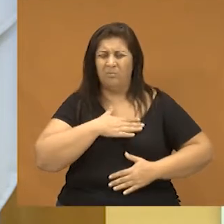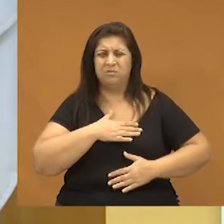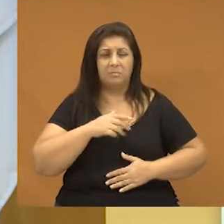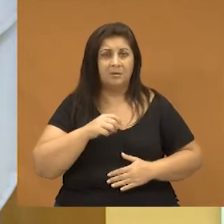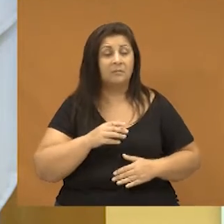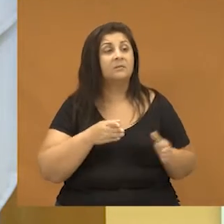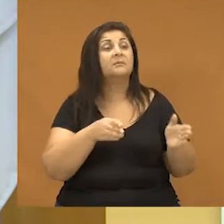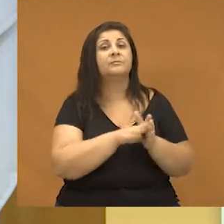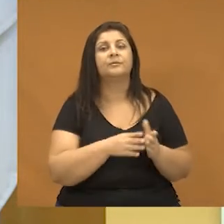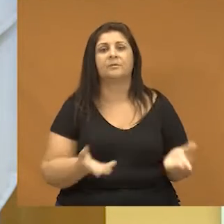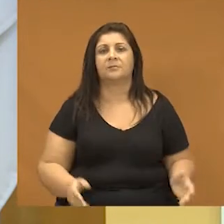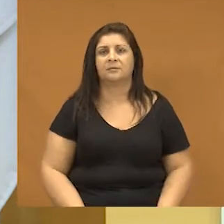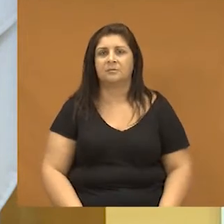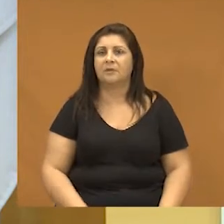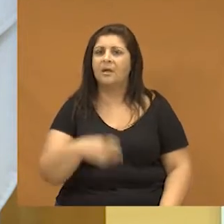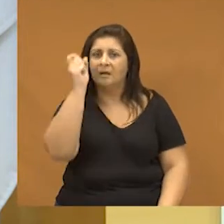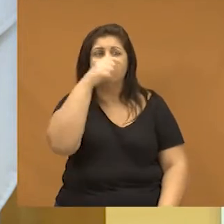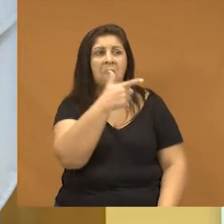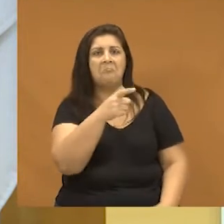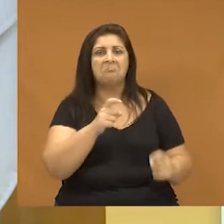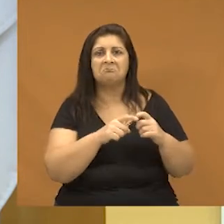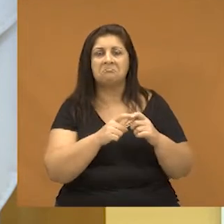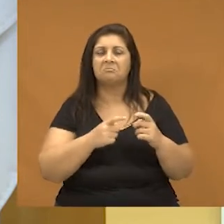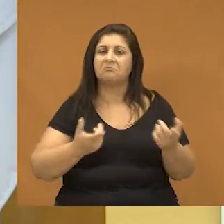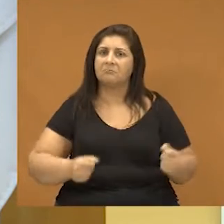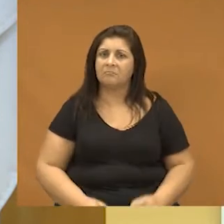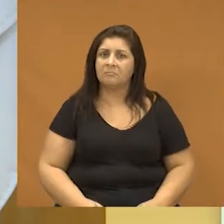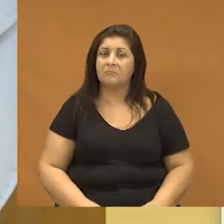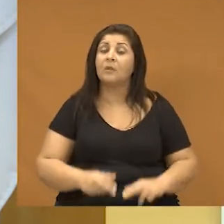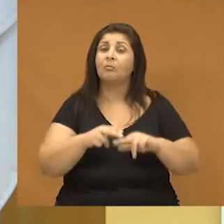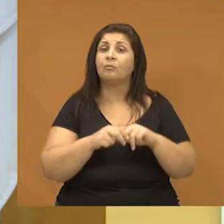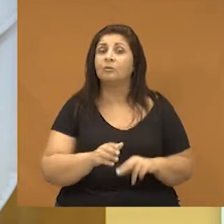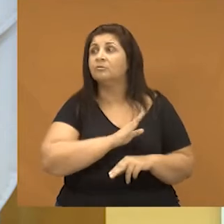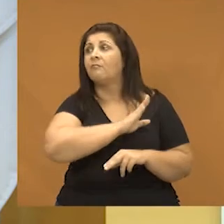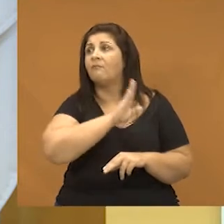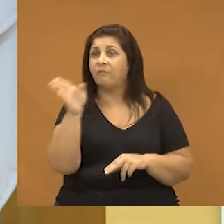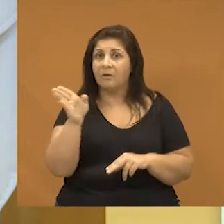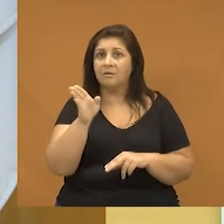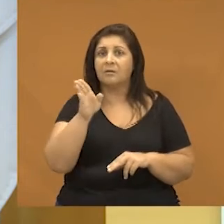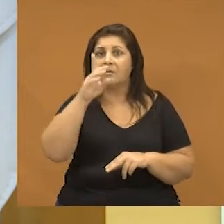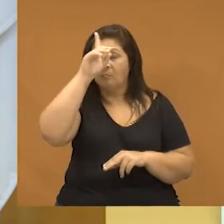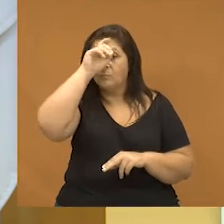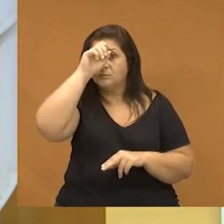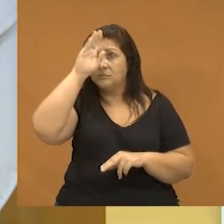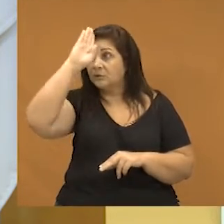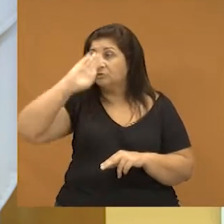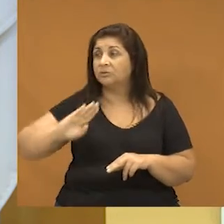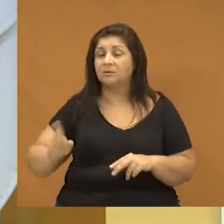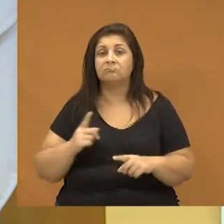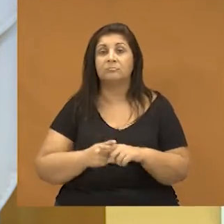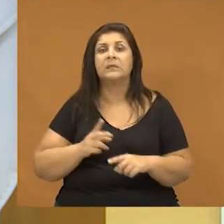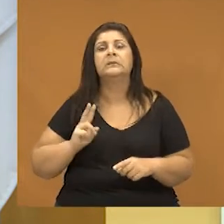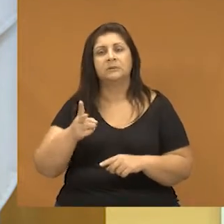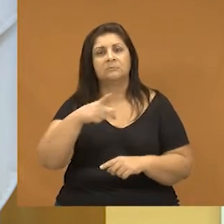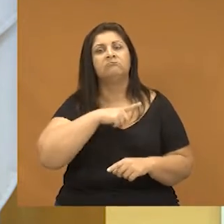a dificuldade que é você para achar um médico lá. Por isso que as pessoas procuram a rede pública, que lá sempre tem